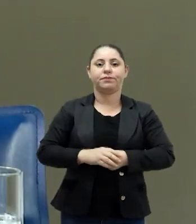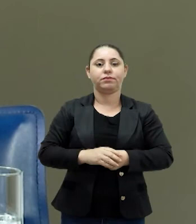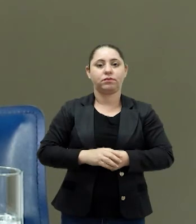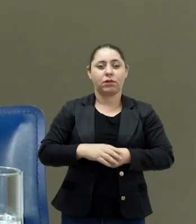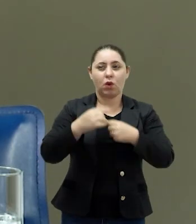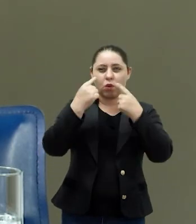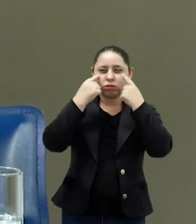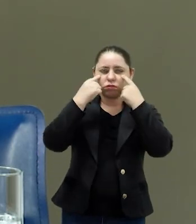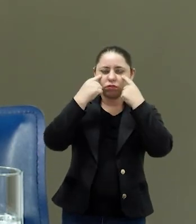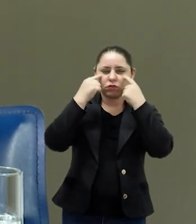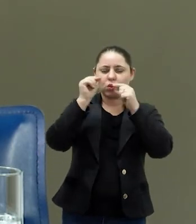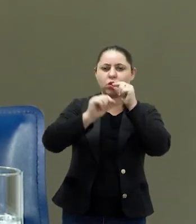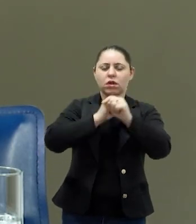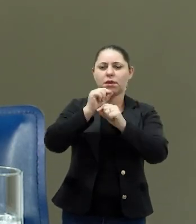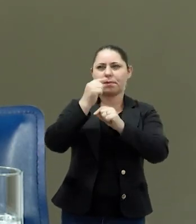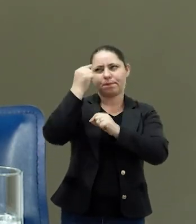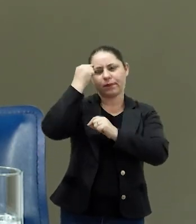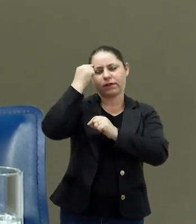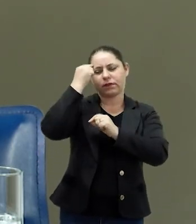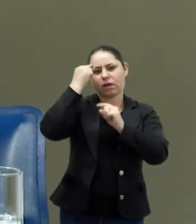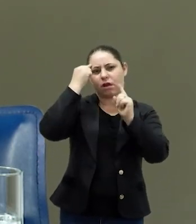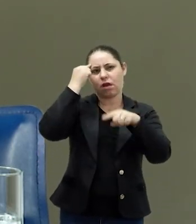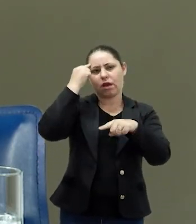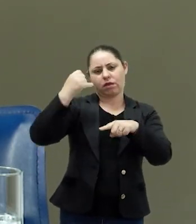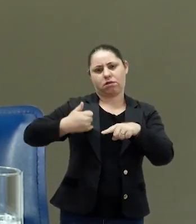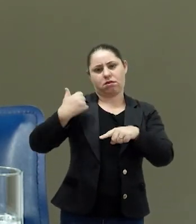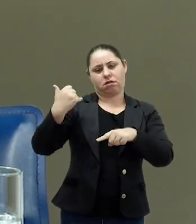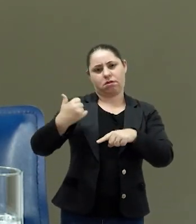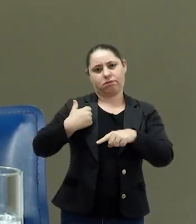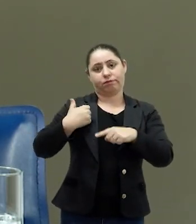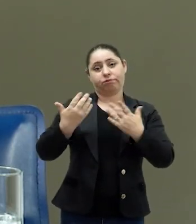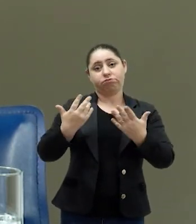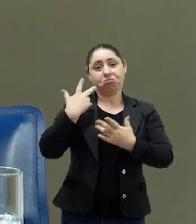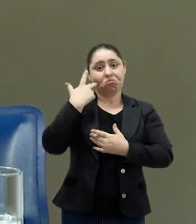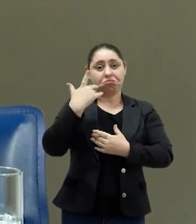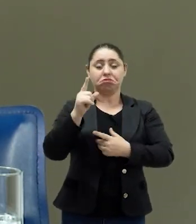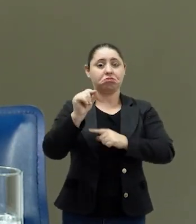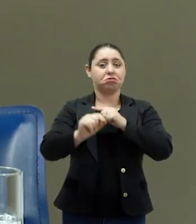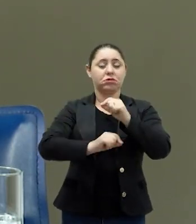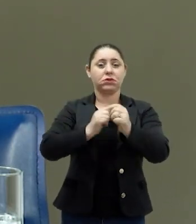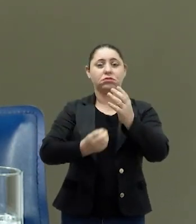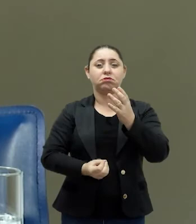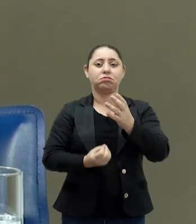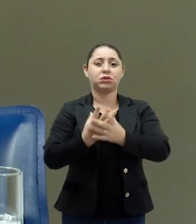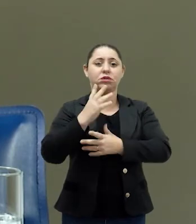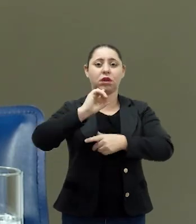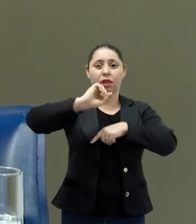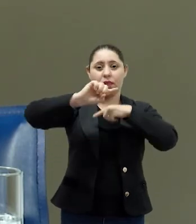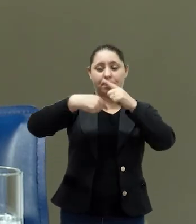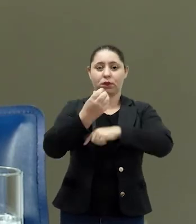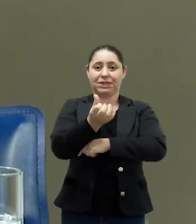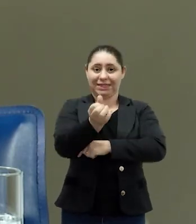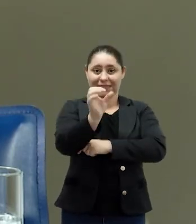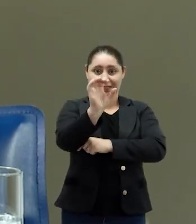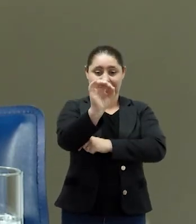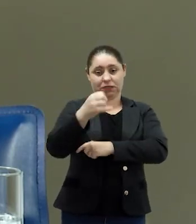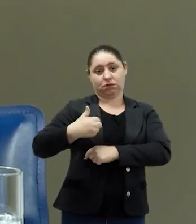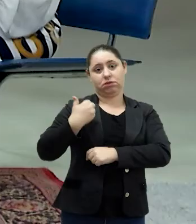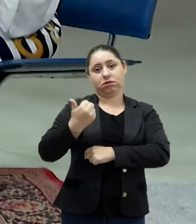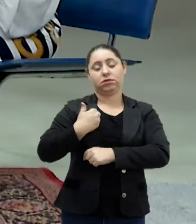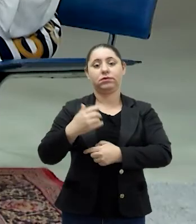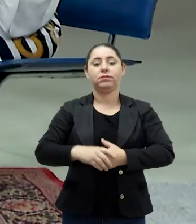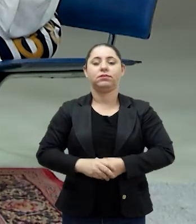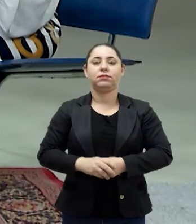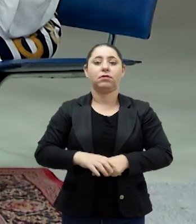Então, a catarata, se a gente fosse pensar em termos de idade, o normal é ela surgir após os 60